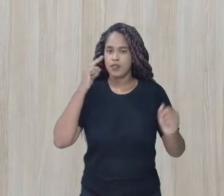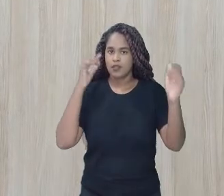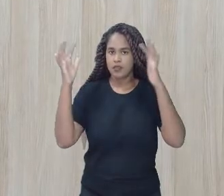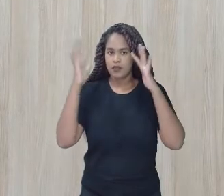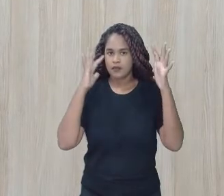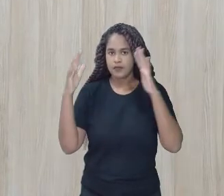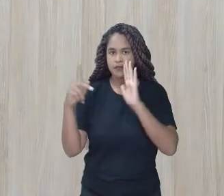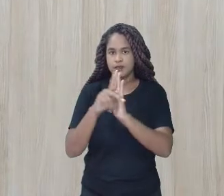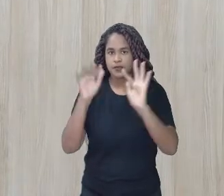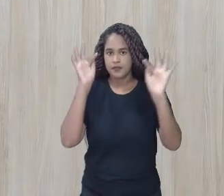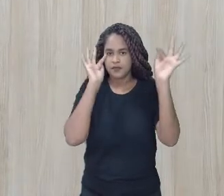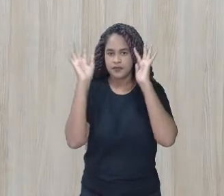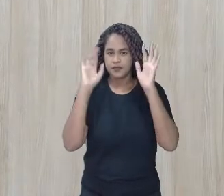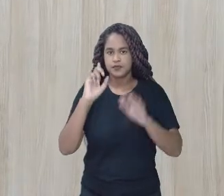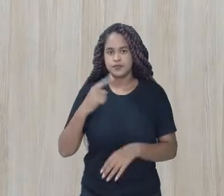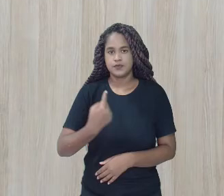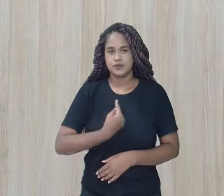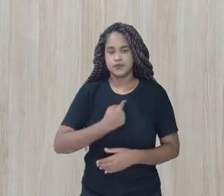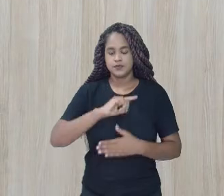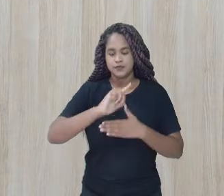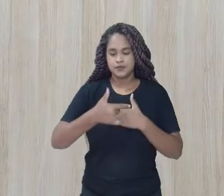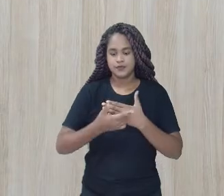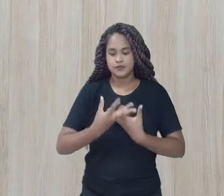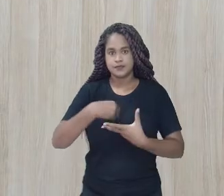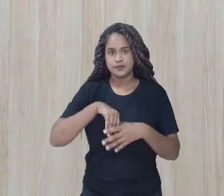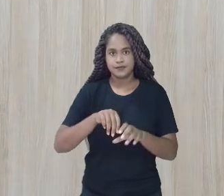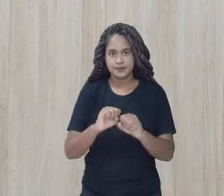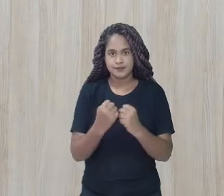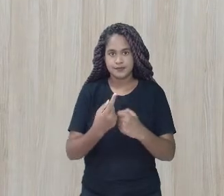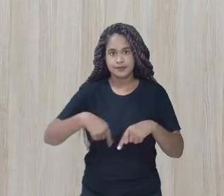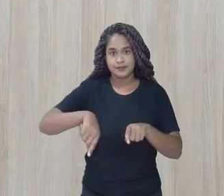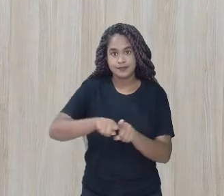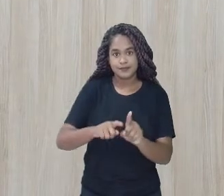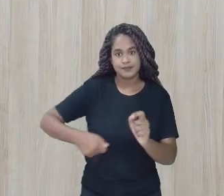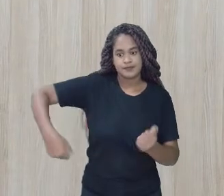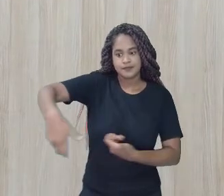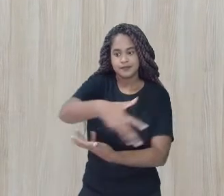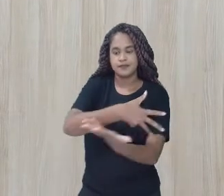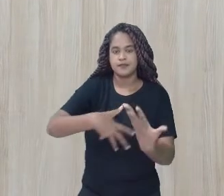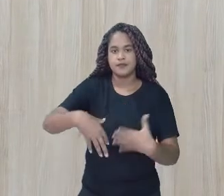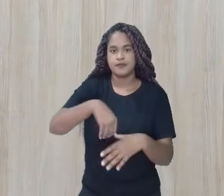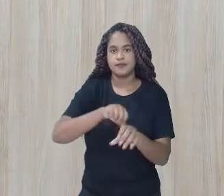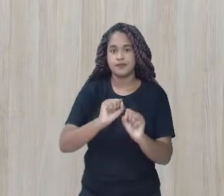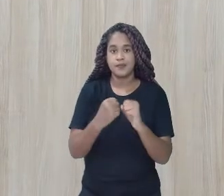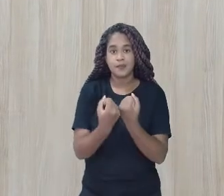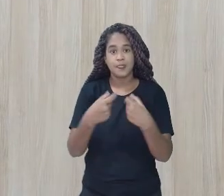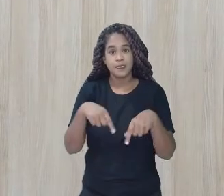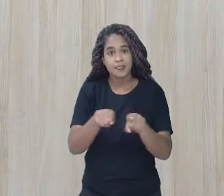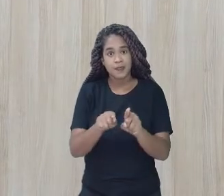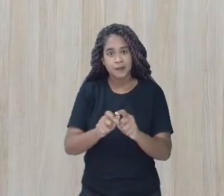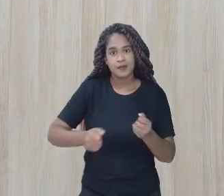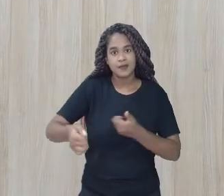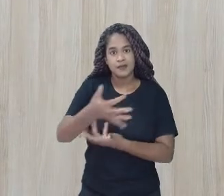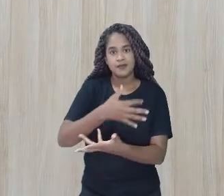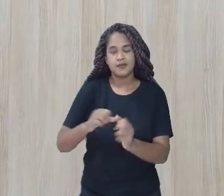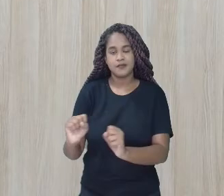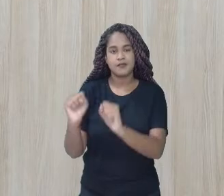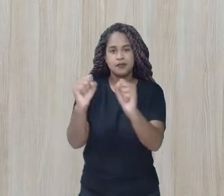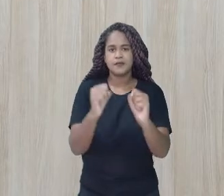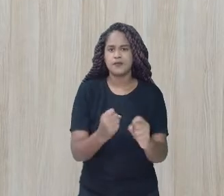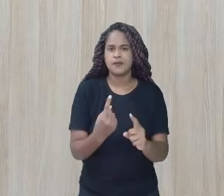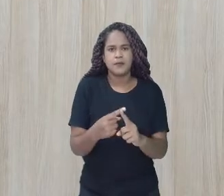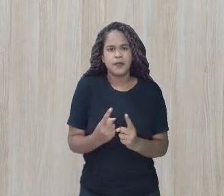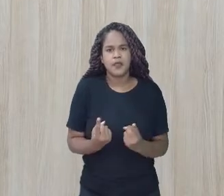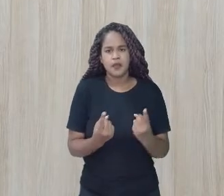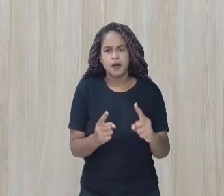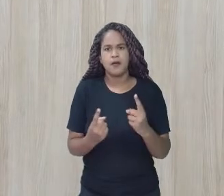humanidade, sobre as nossas relações sociais e as relações também de poder, né? Por que essa perseguição é